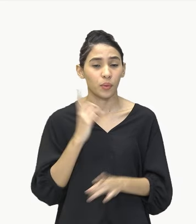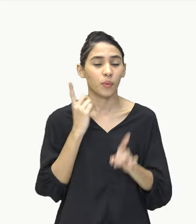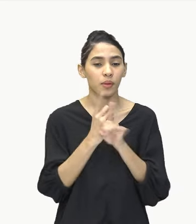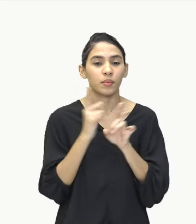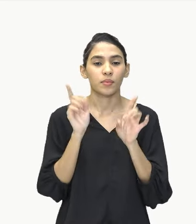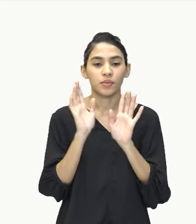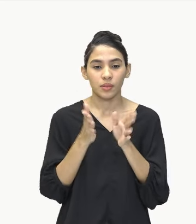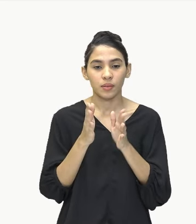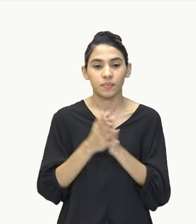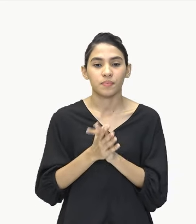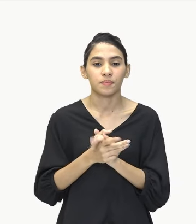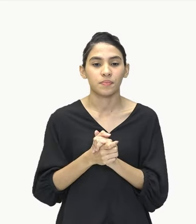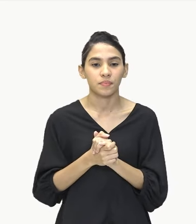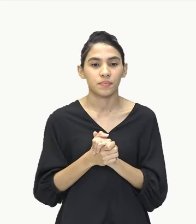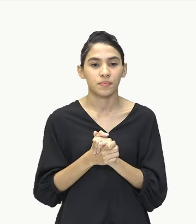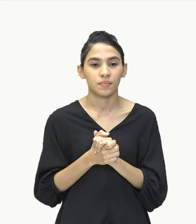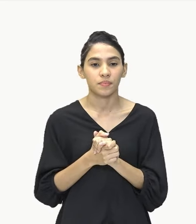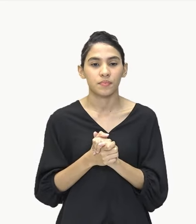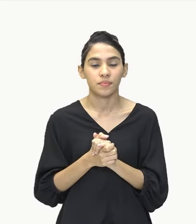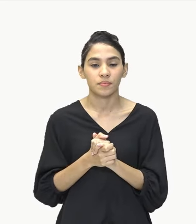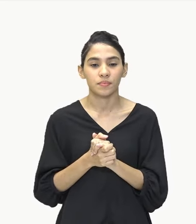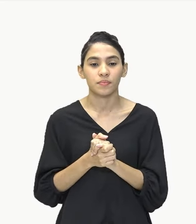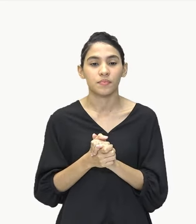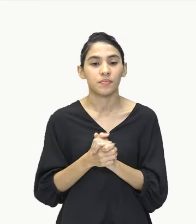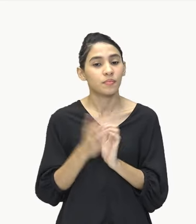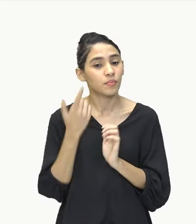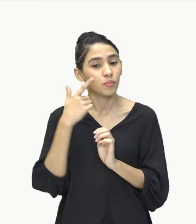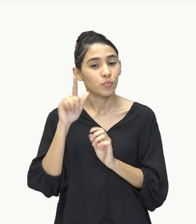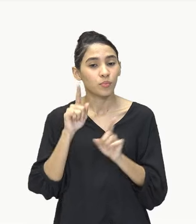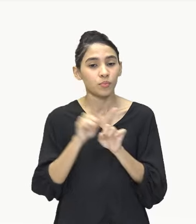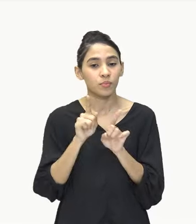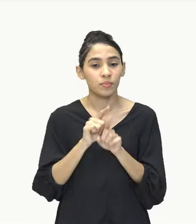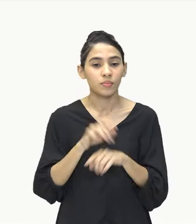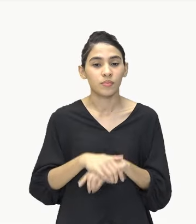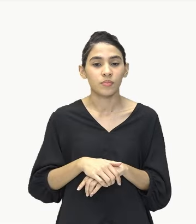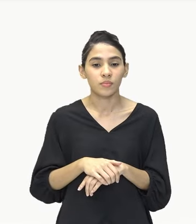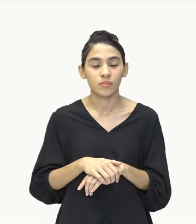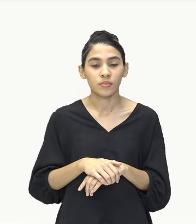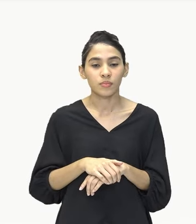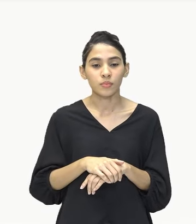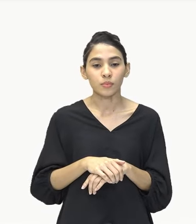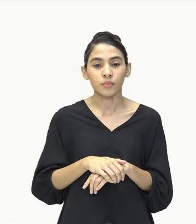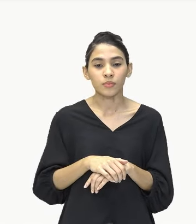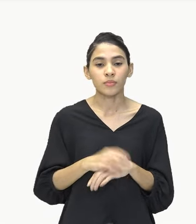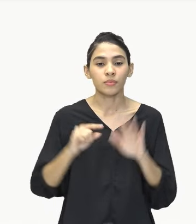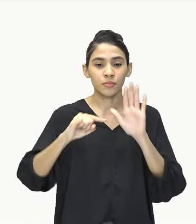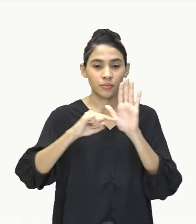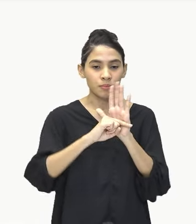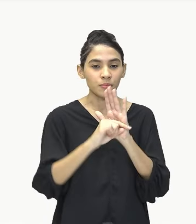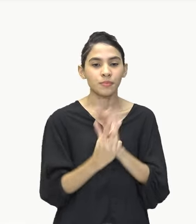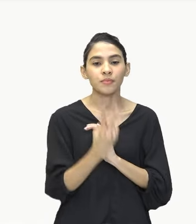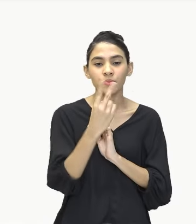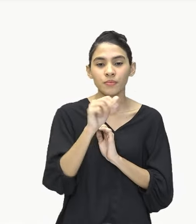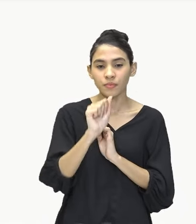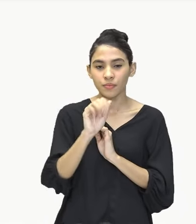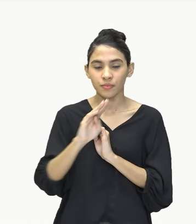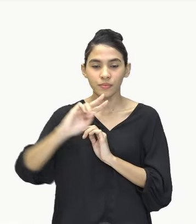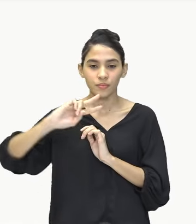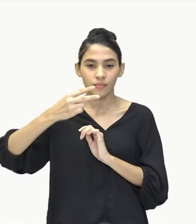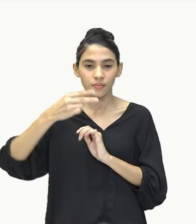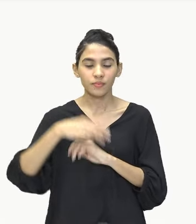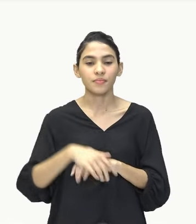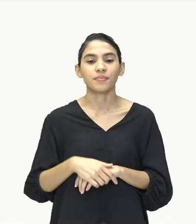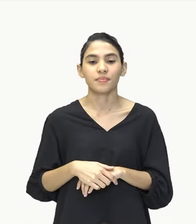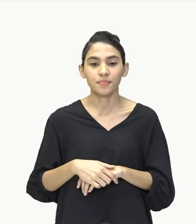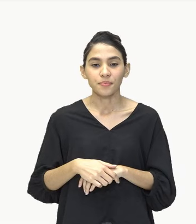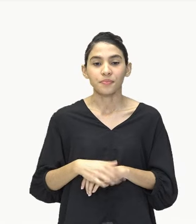um. E tem mais. Bem aqui, ó. 2 menos 2AB ao quadrado. Então, aí